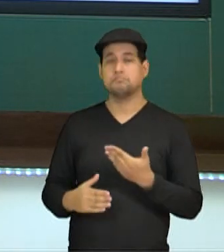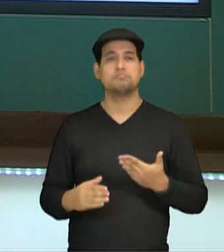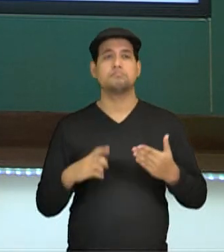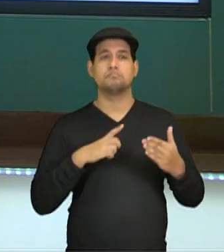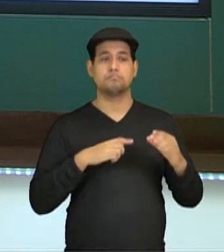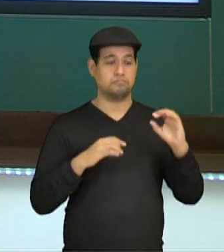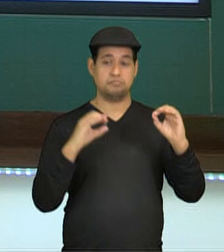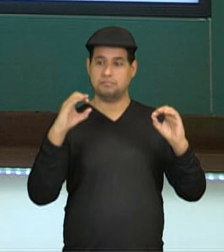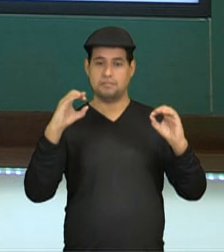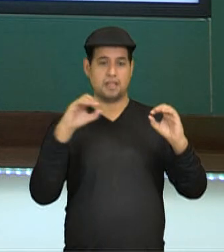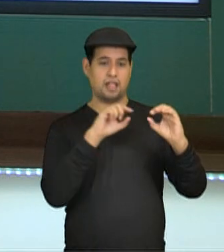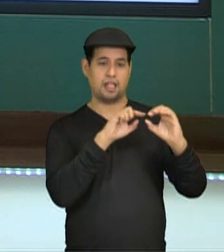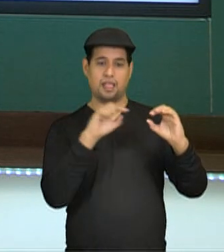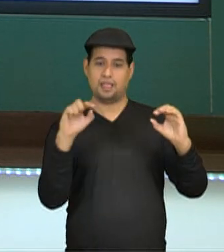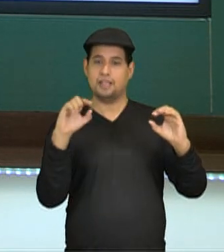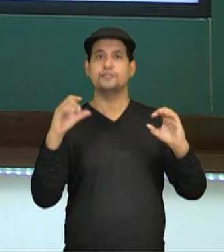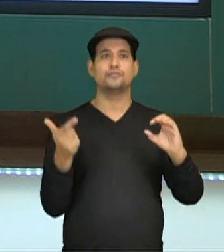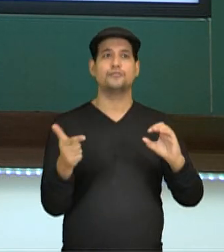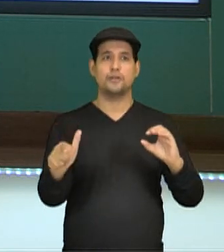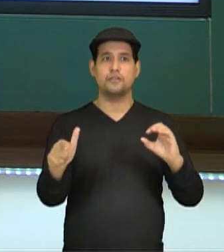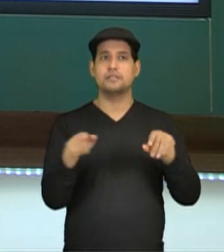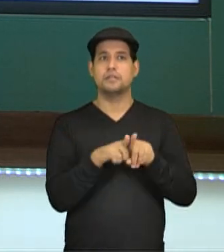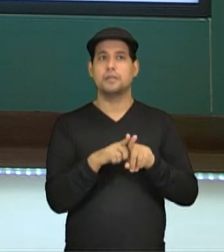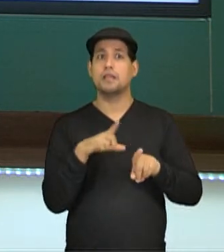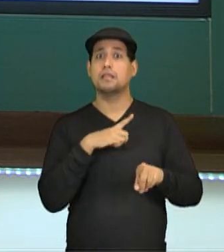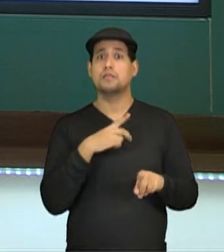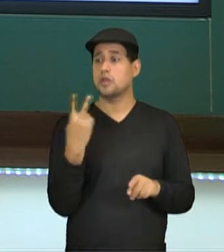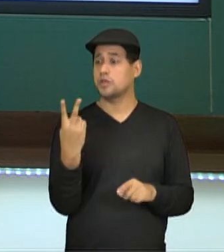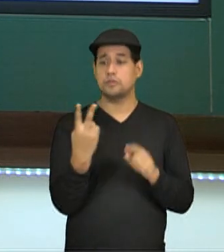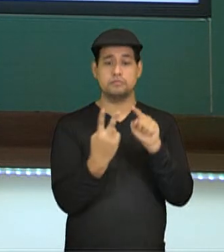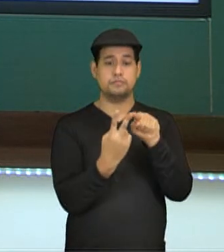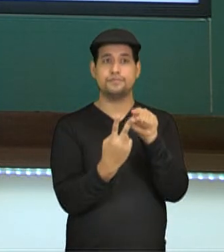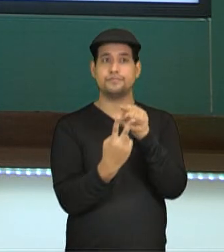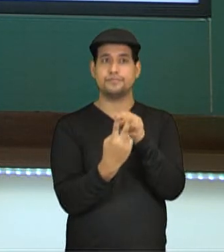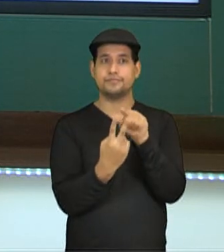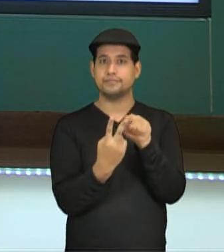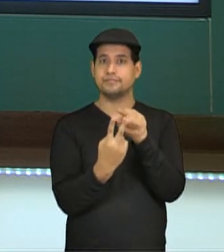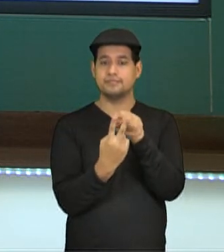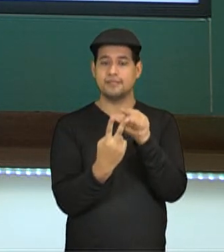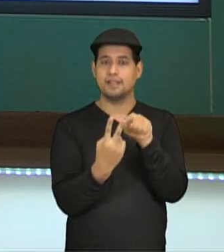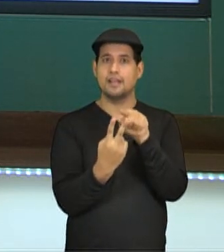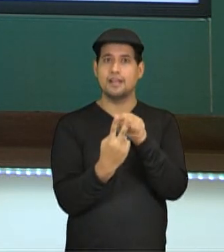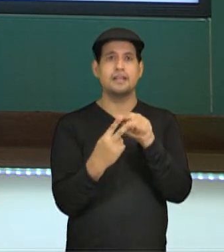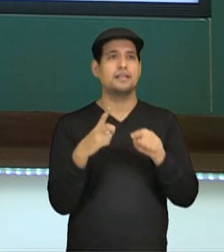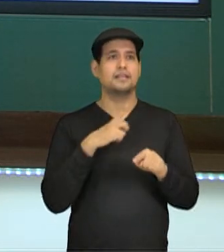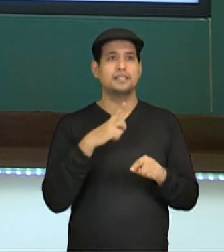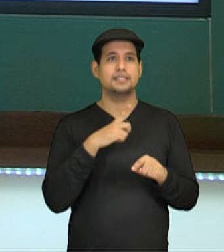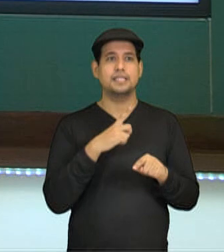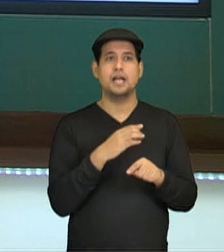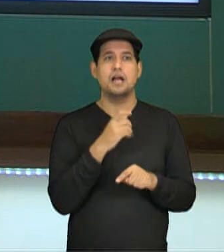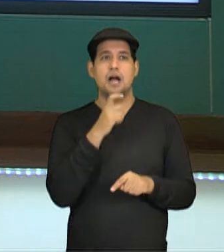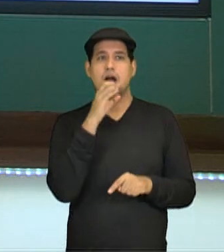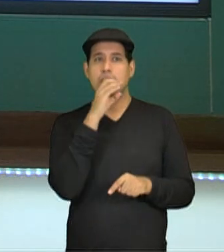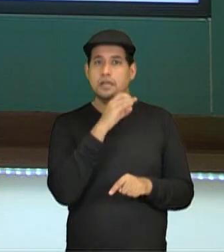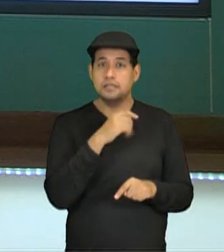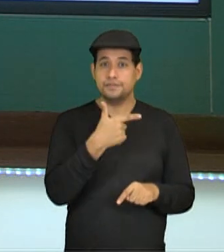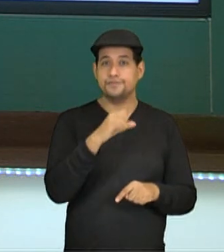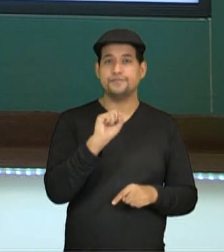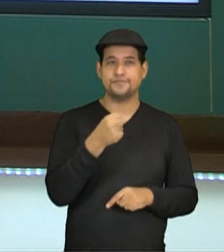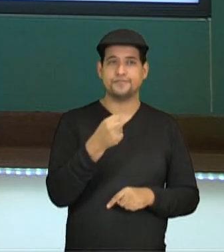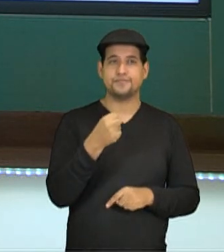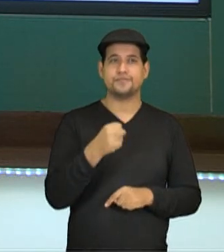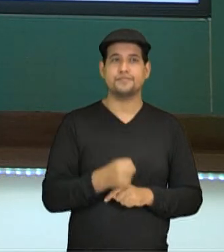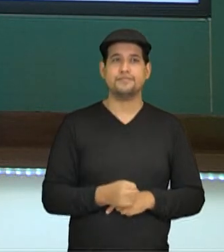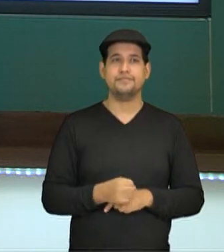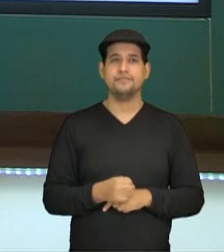e de novo lá na frente. Então, eu tenho 2 horários que passam por essa temperatura de 28 graus. Então,